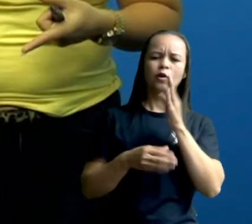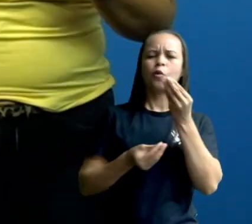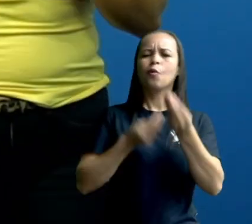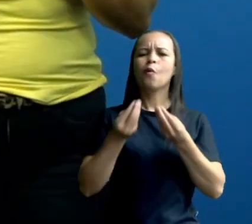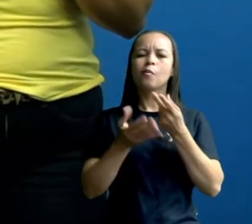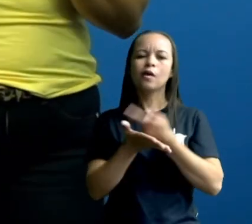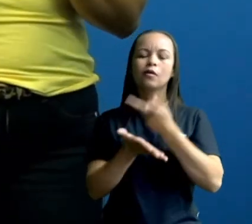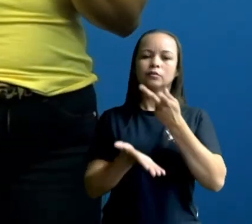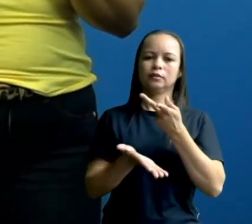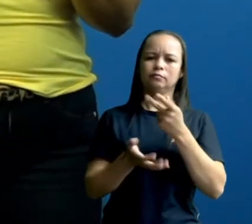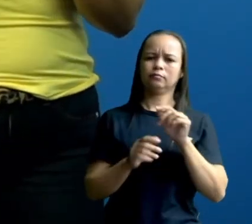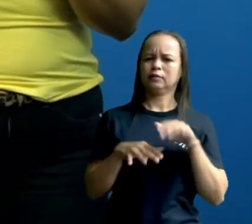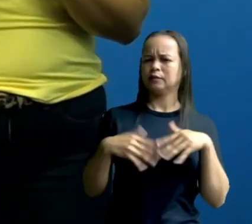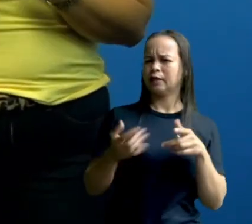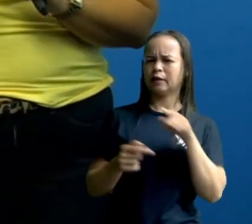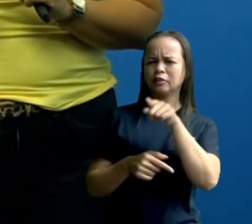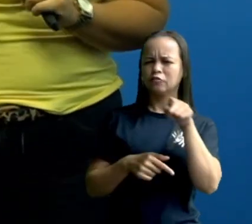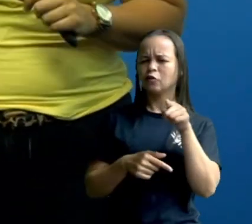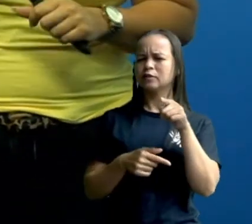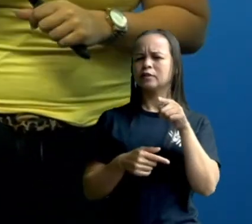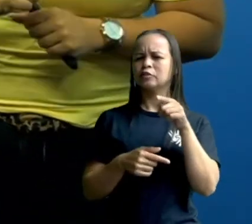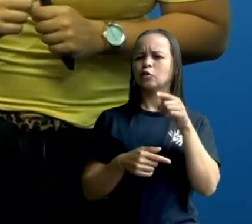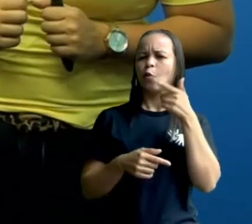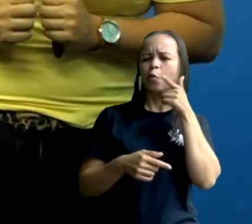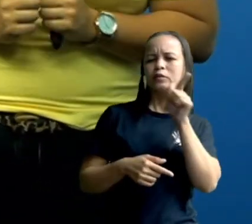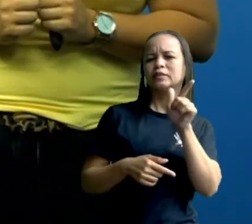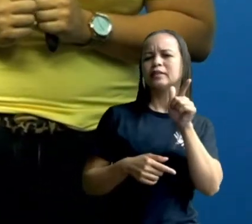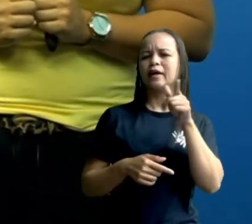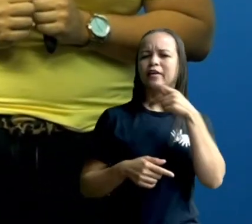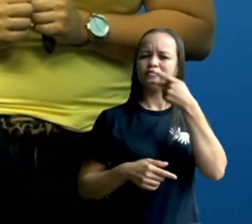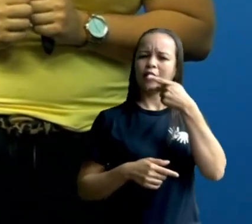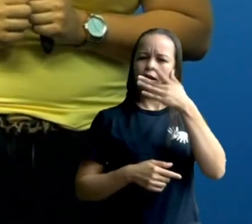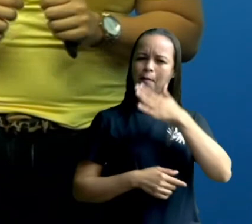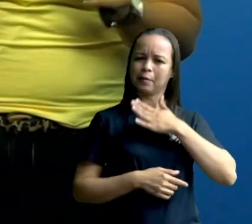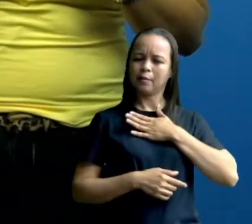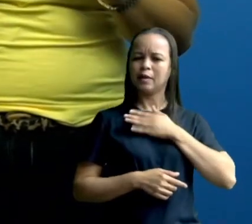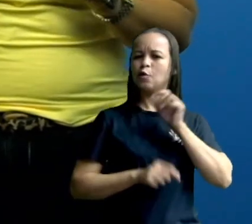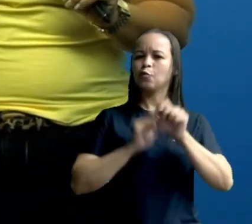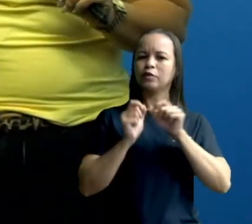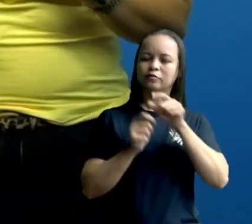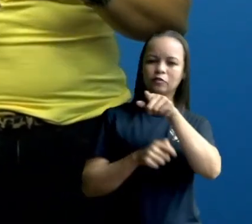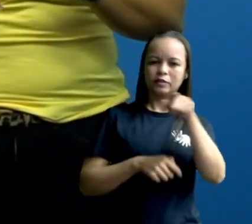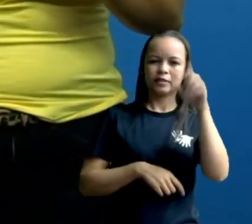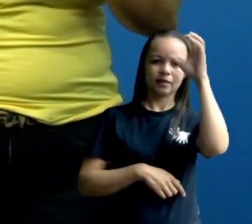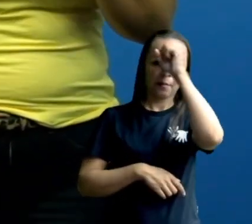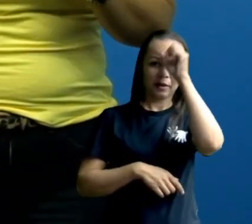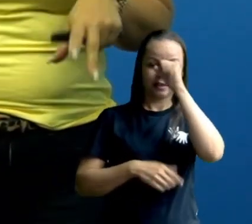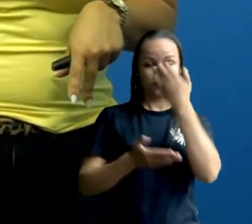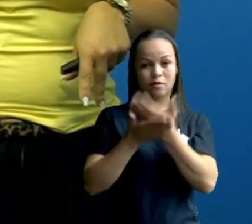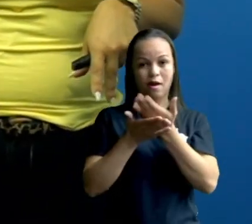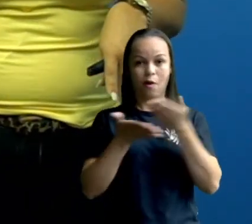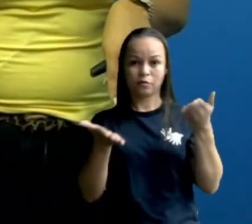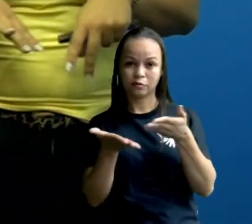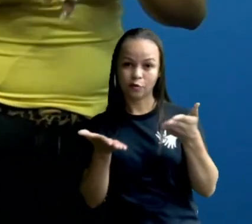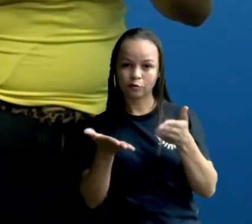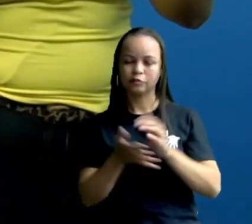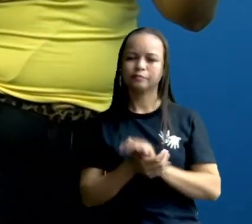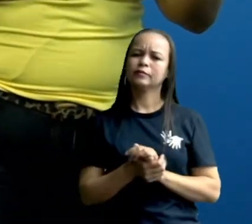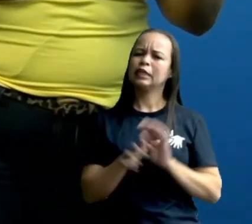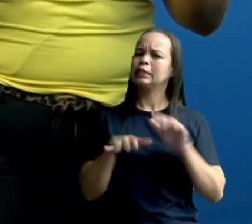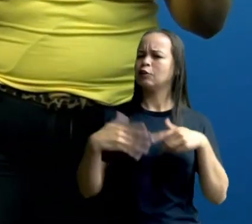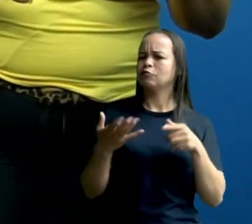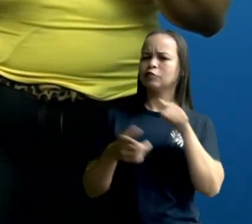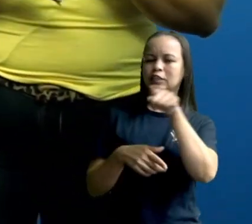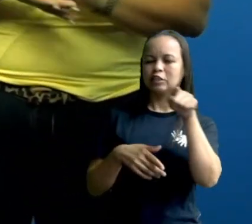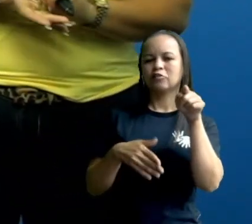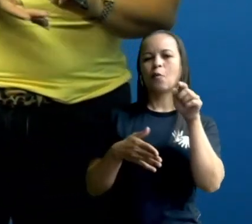aconteceu. Será que você consegue relatar para mim o que você aprendeu na aula de hoje? Então, vê só. Você vai pegar uma folha do seu caderno ou uma folha